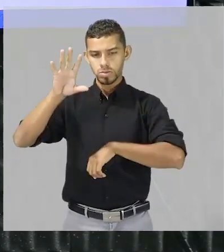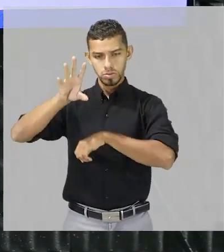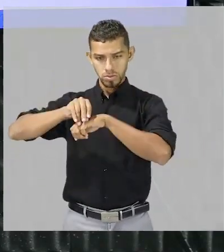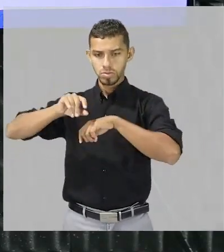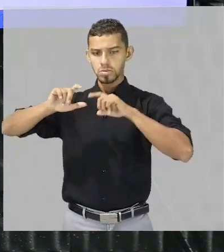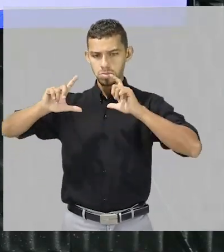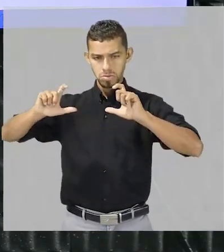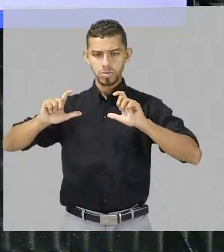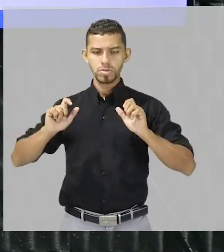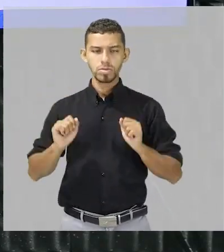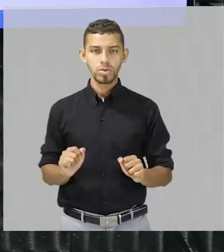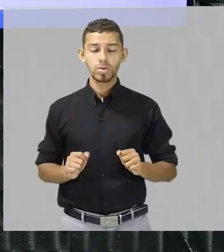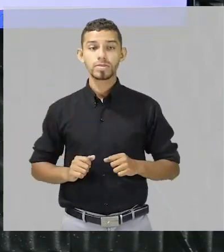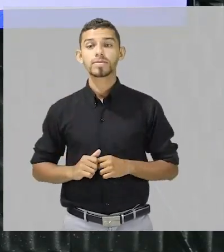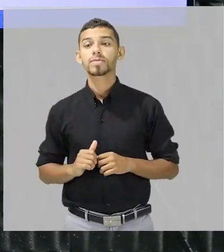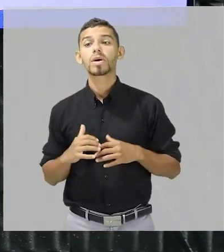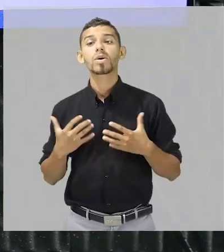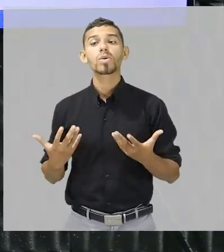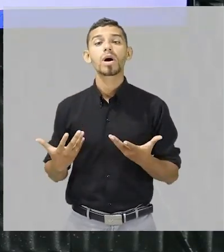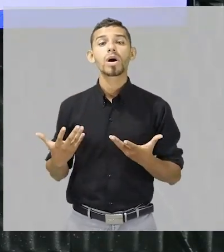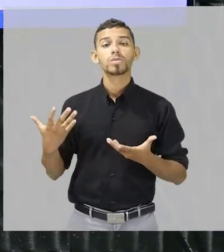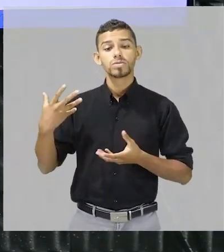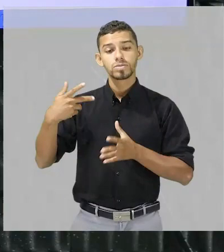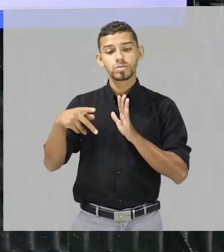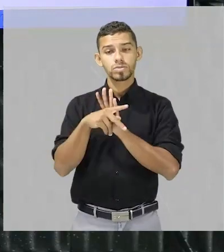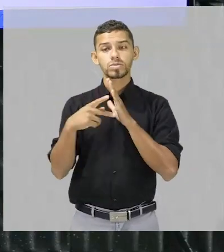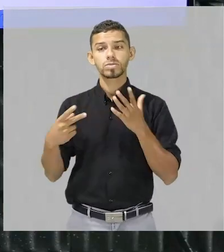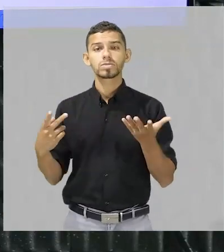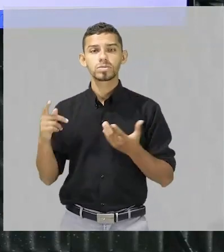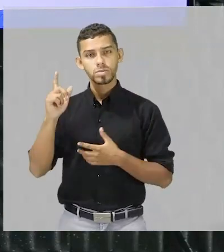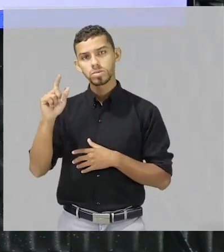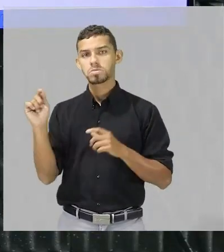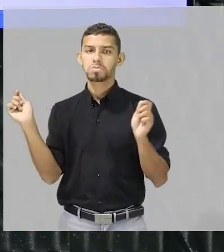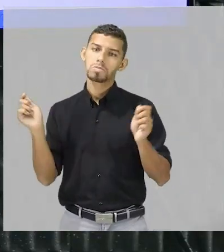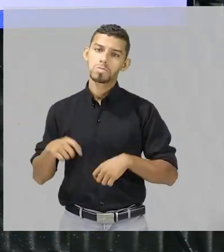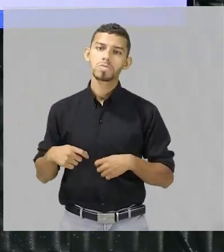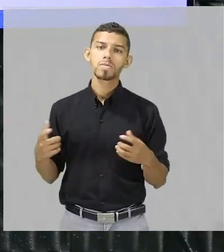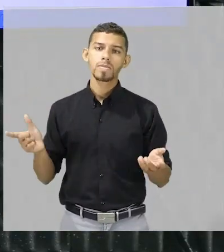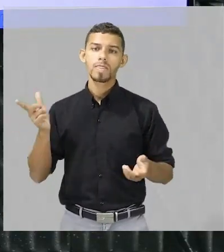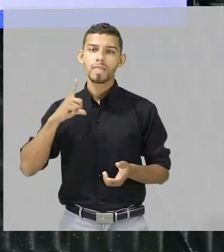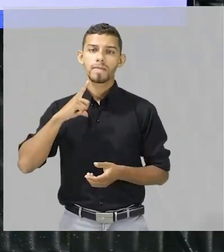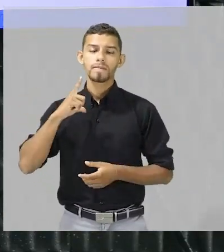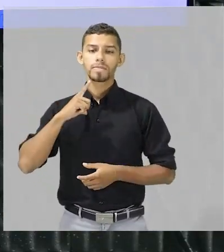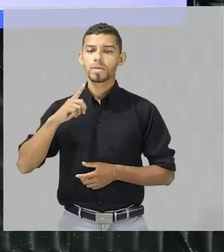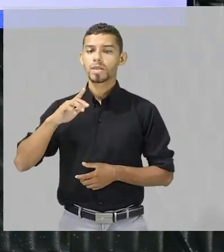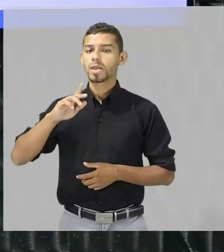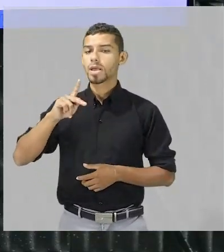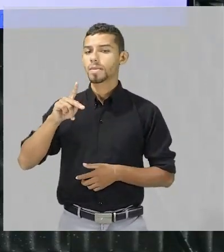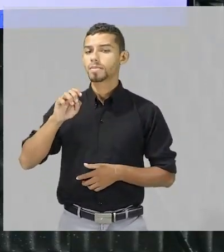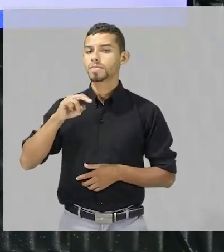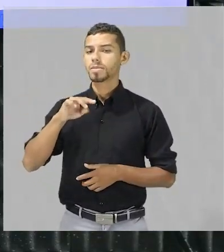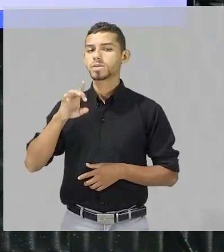ok? Então, qual desses compostos é possível gerar a pentano